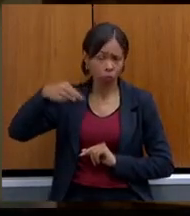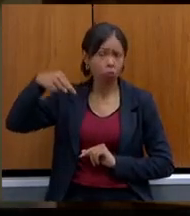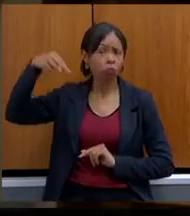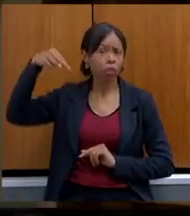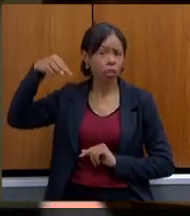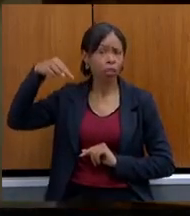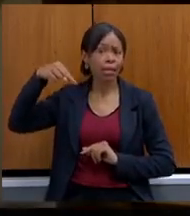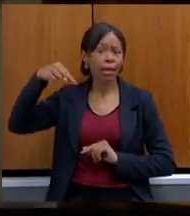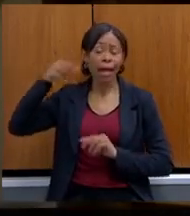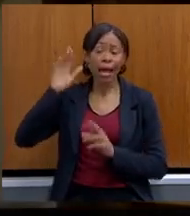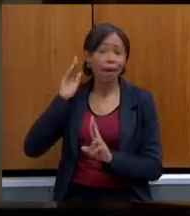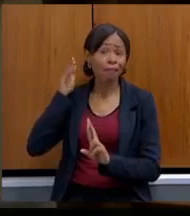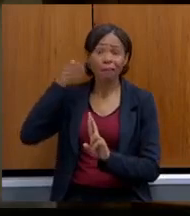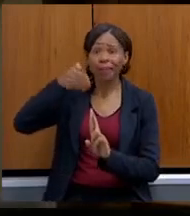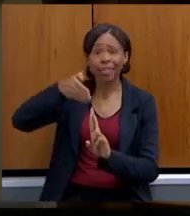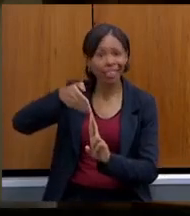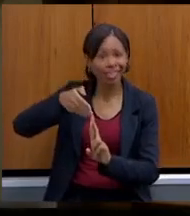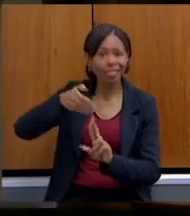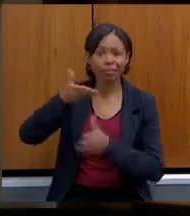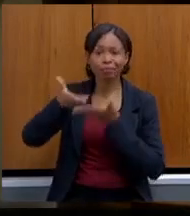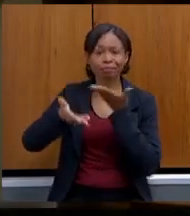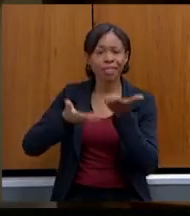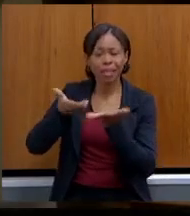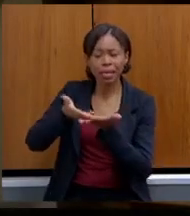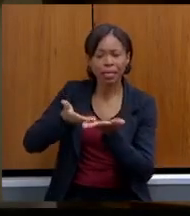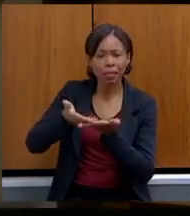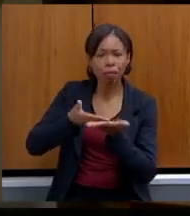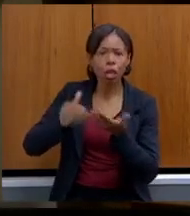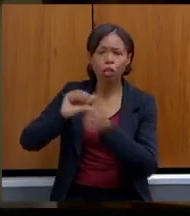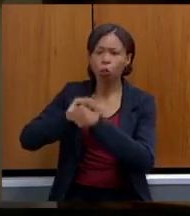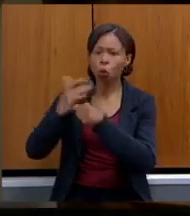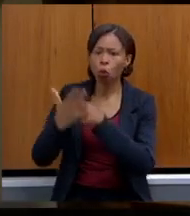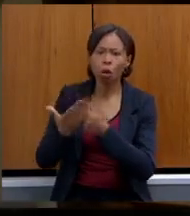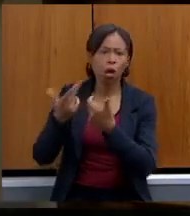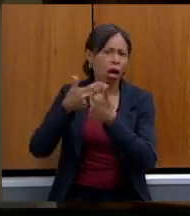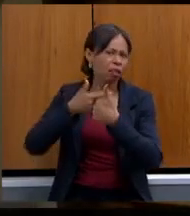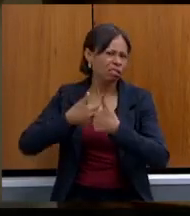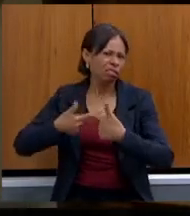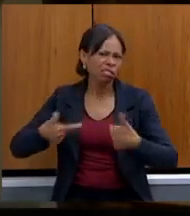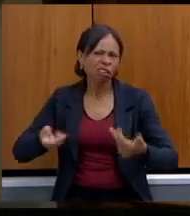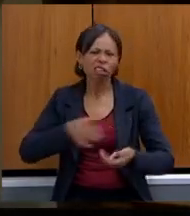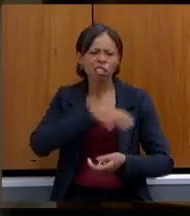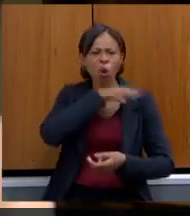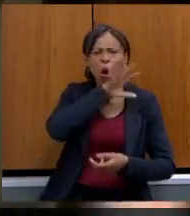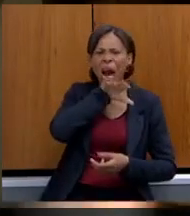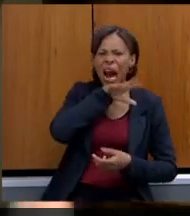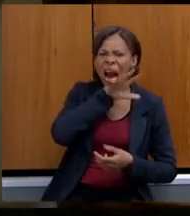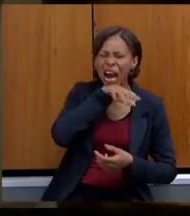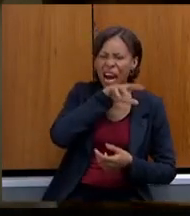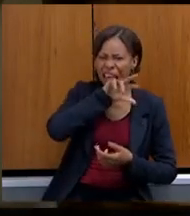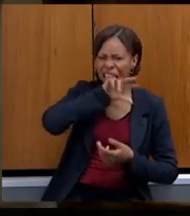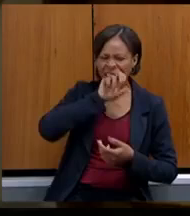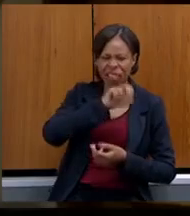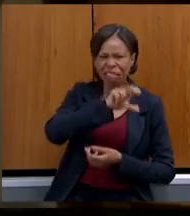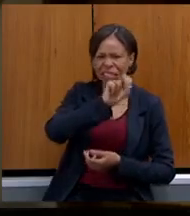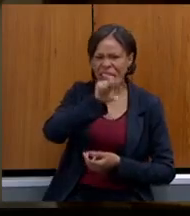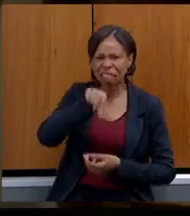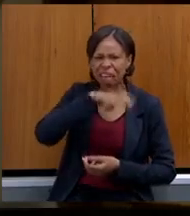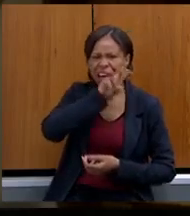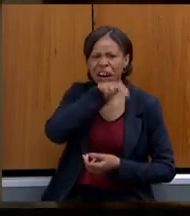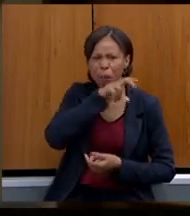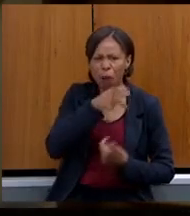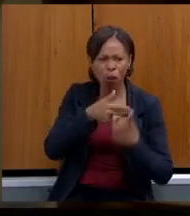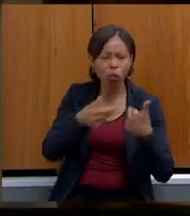convide a referência no tratamento dessa acidentes por animais que nós já tivemos que esse ano vários casos